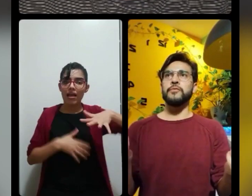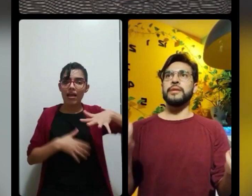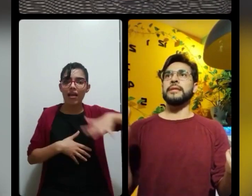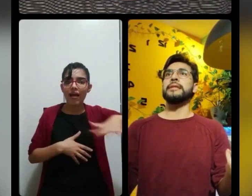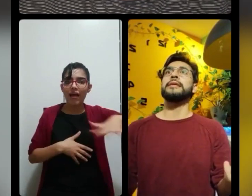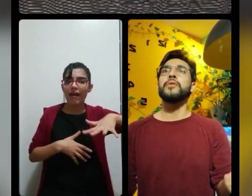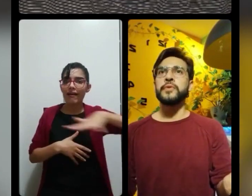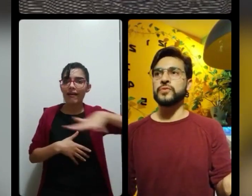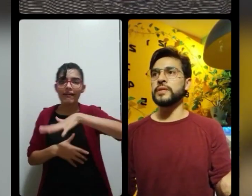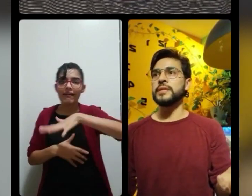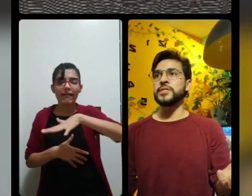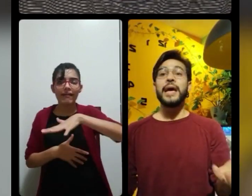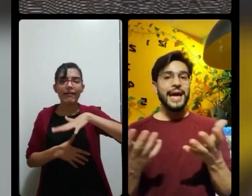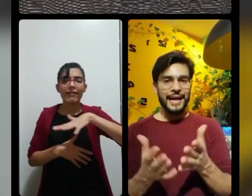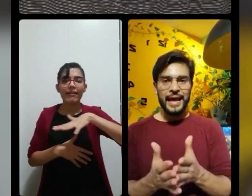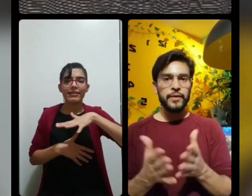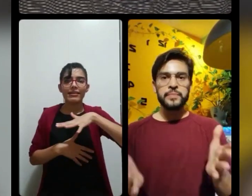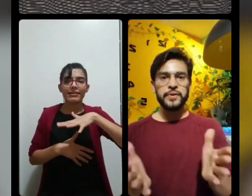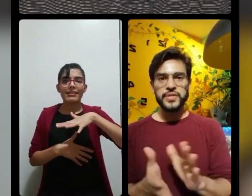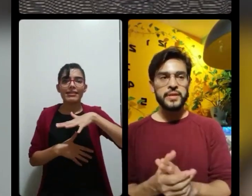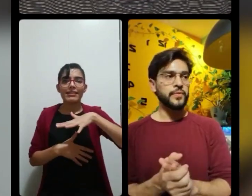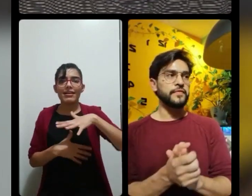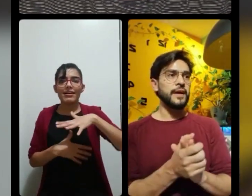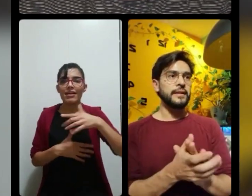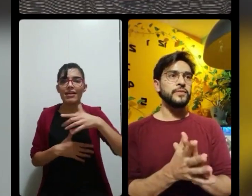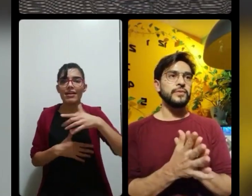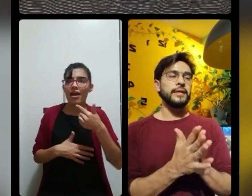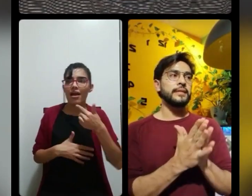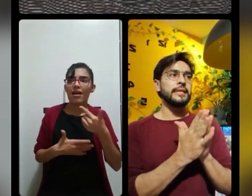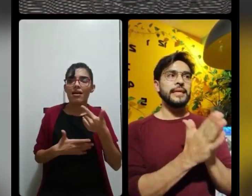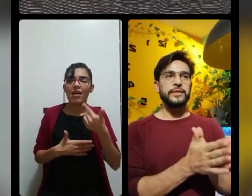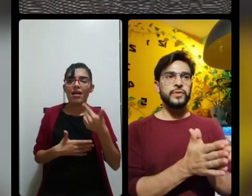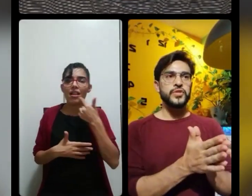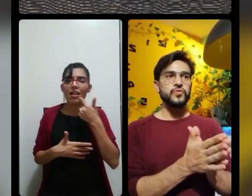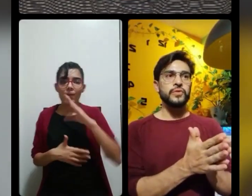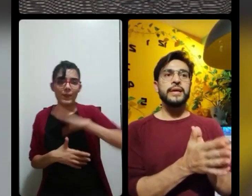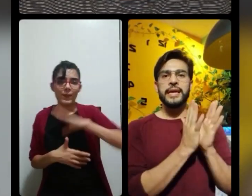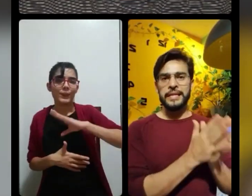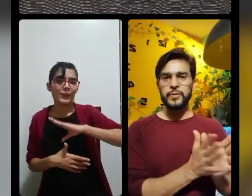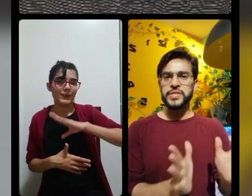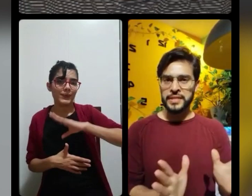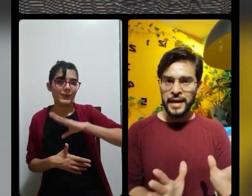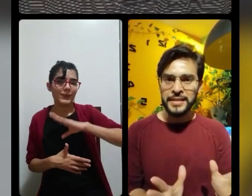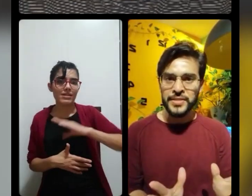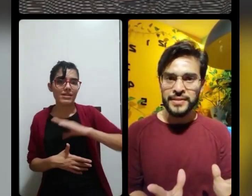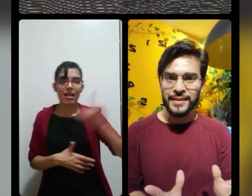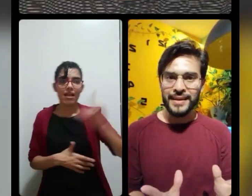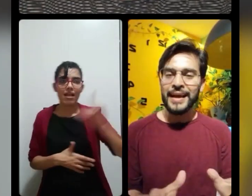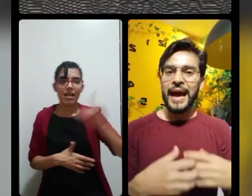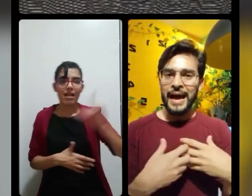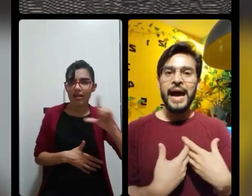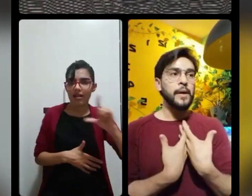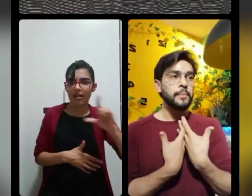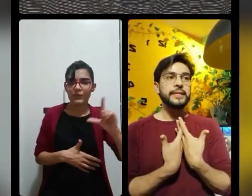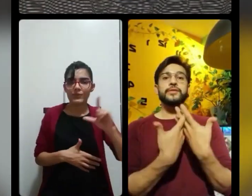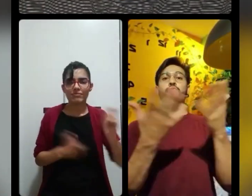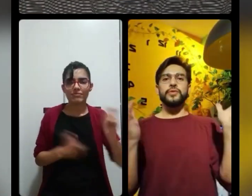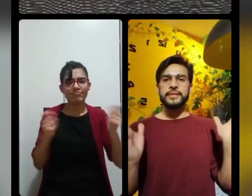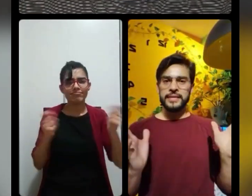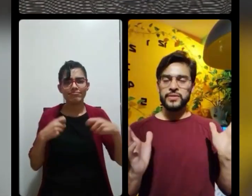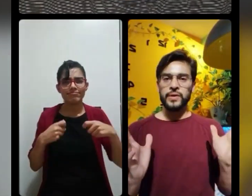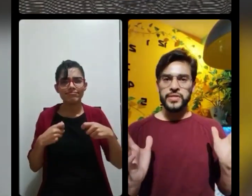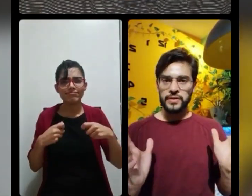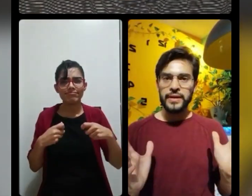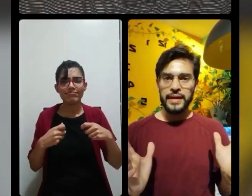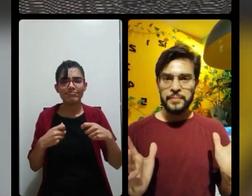que em língua portuguesa... É claro que, por exemplo, falando de literatura surda em língua de sinais, a